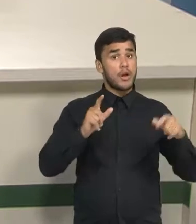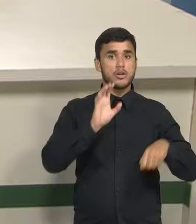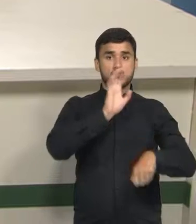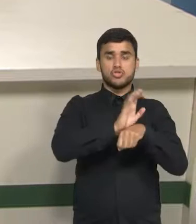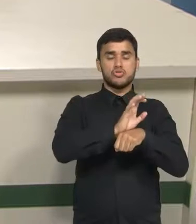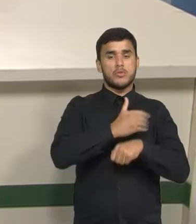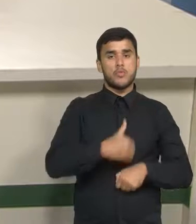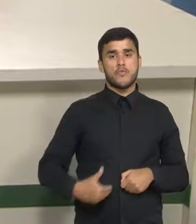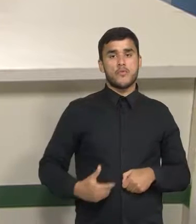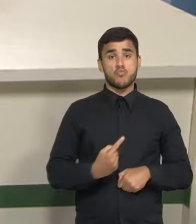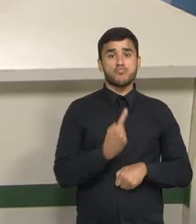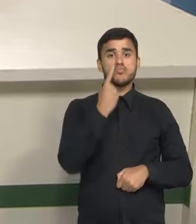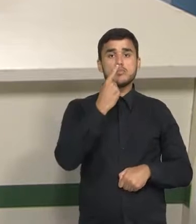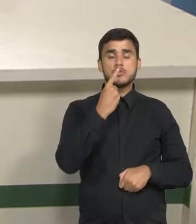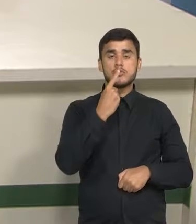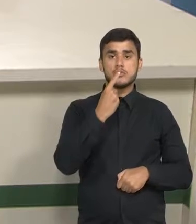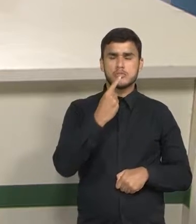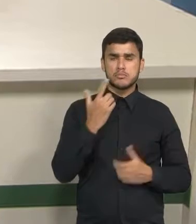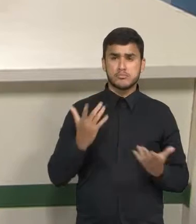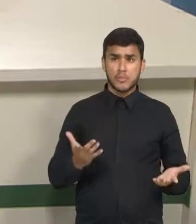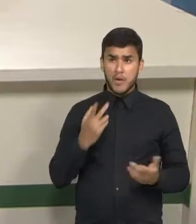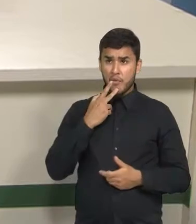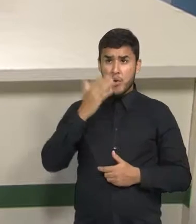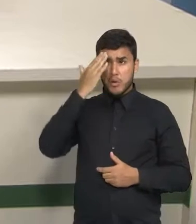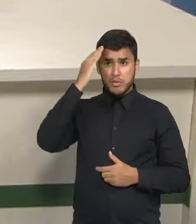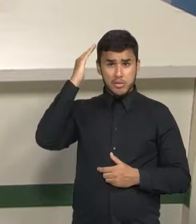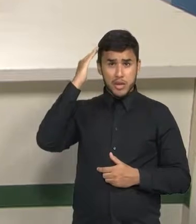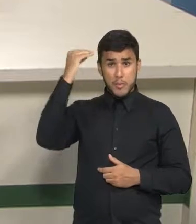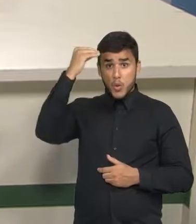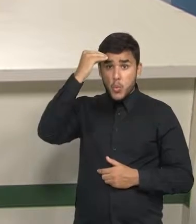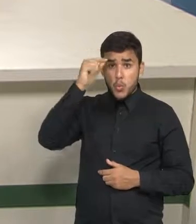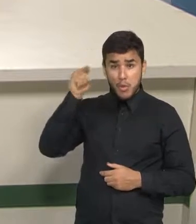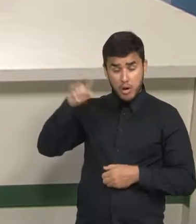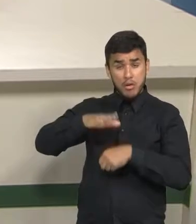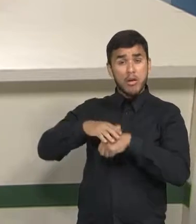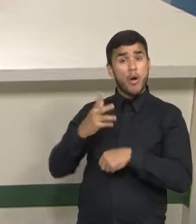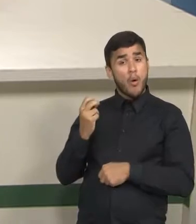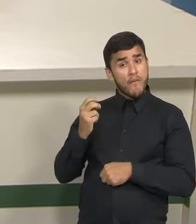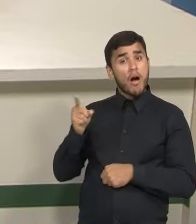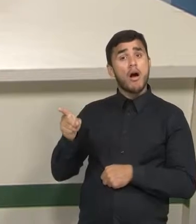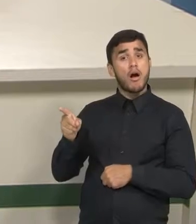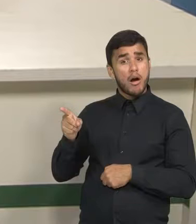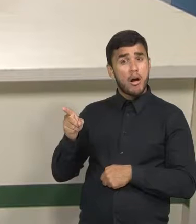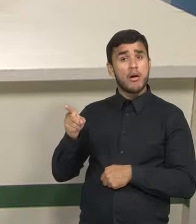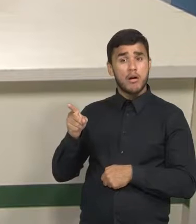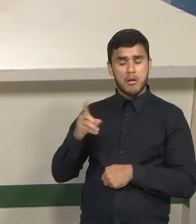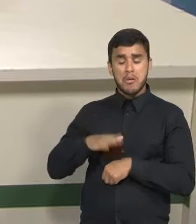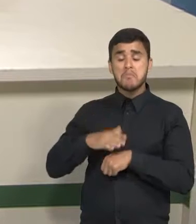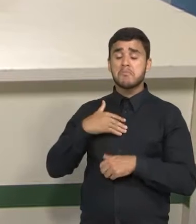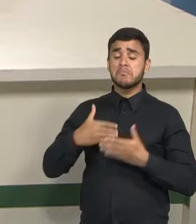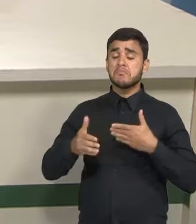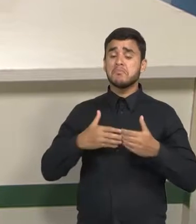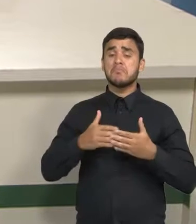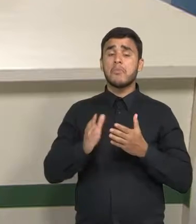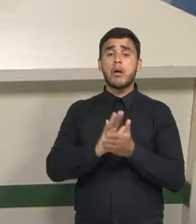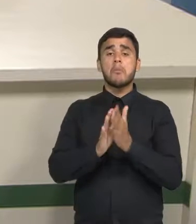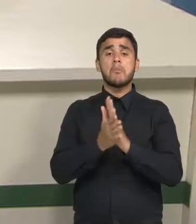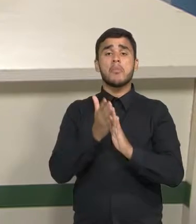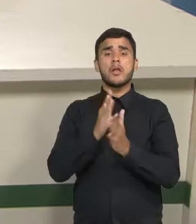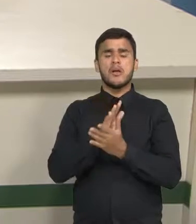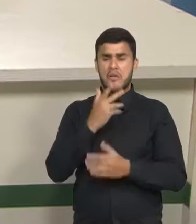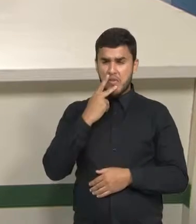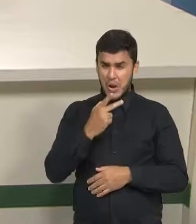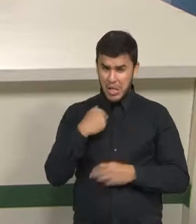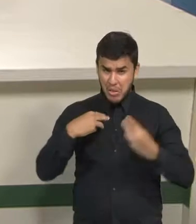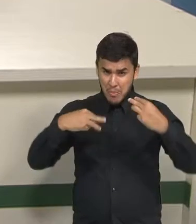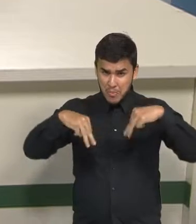disse que ele não cria o Ministério da Segurança Pública, com medo de ele ser cobrado por isso. Enquanto isso, milhares